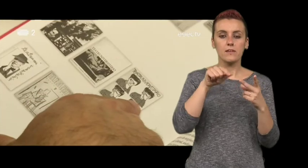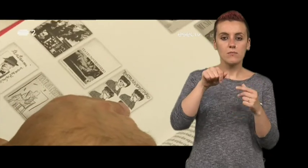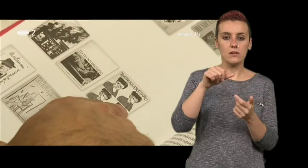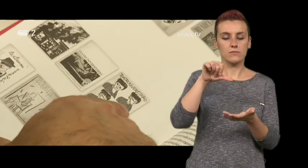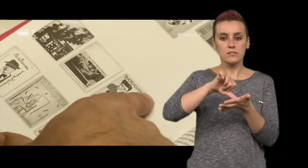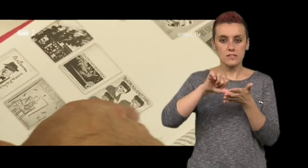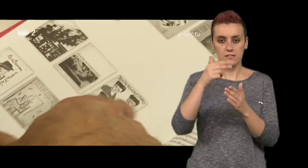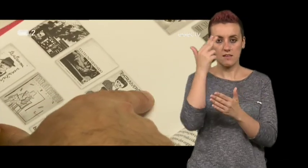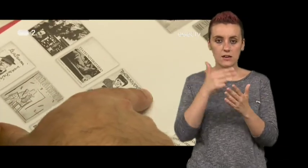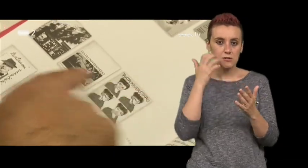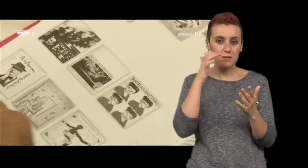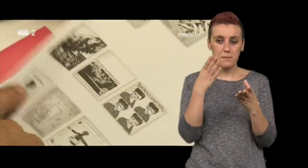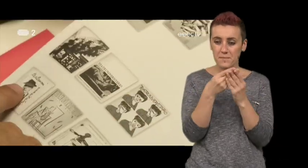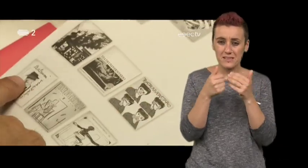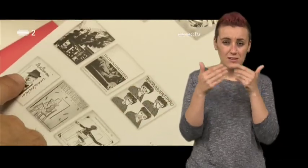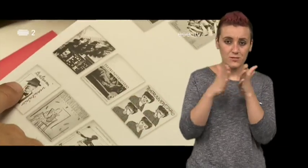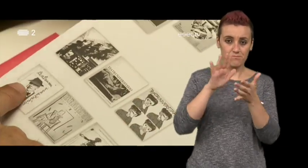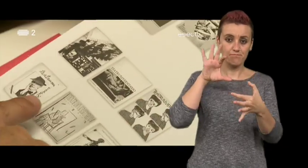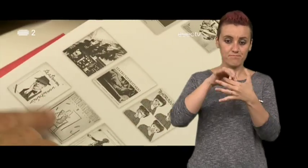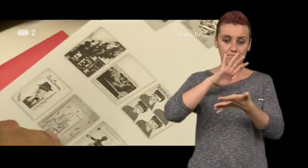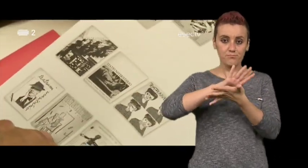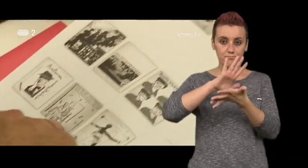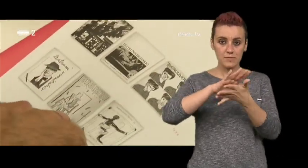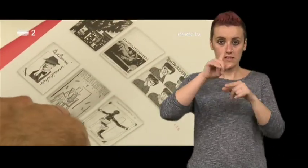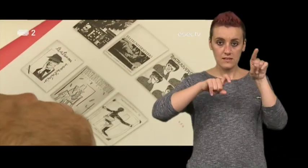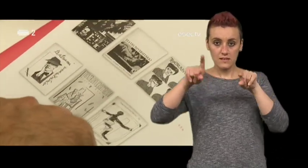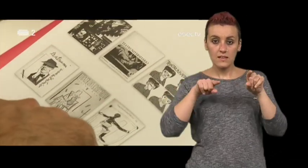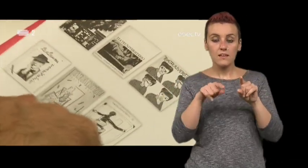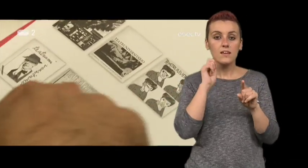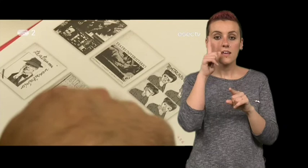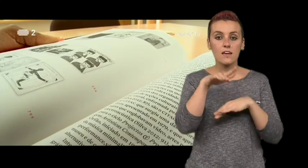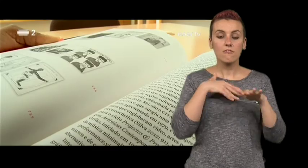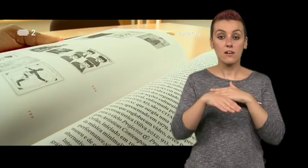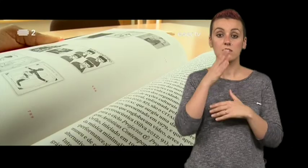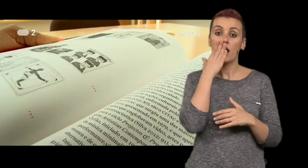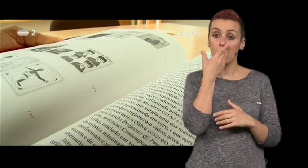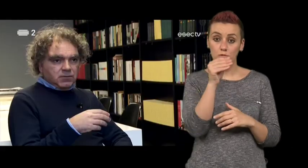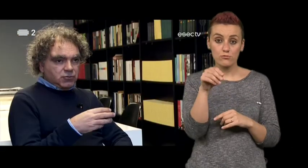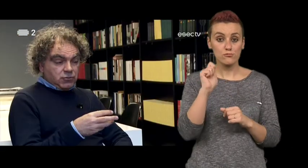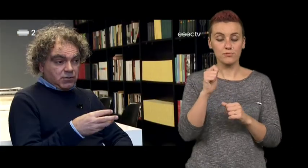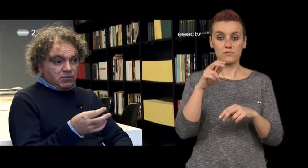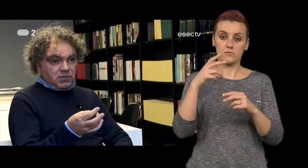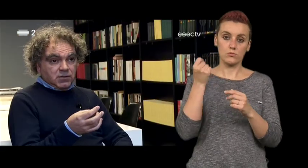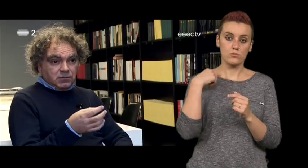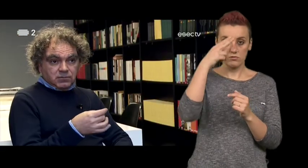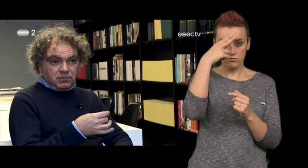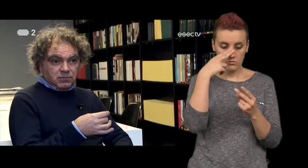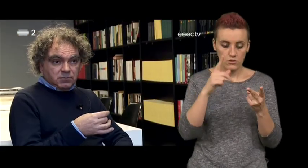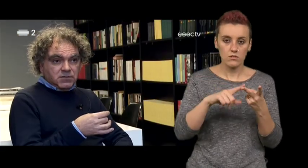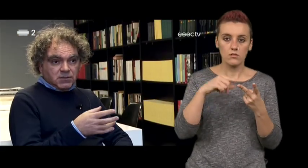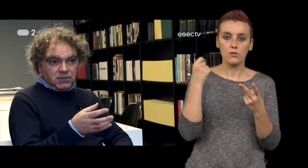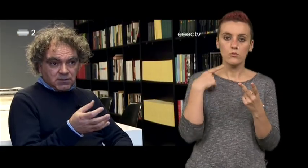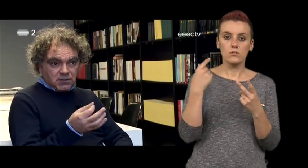Artes Plásticas, todos esses materiais gráficos eram feitos por estudantes de História, de Direito,